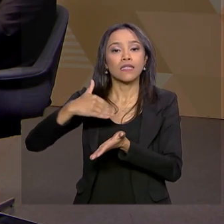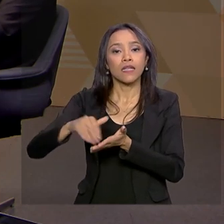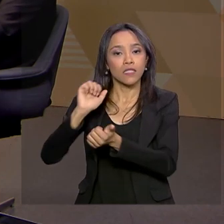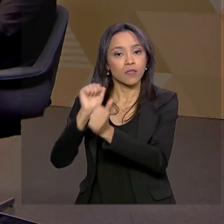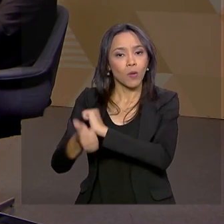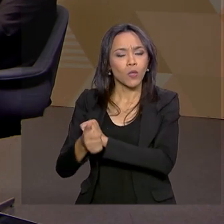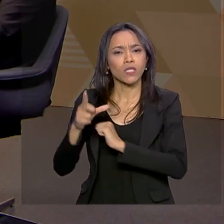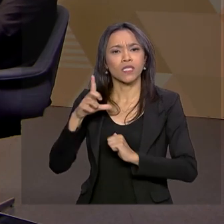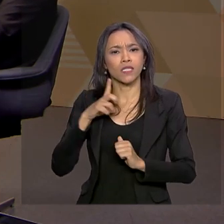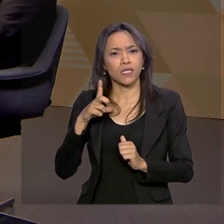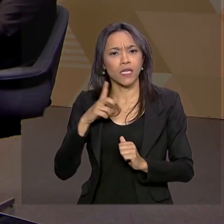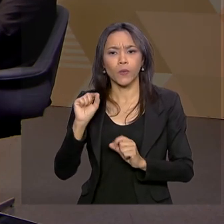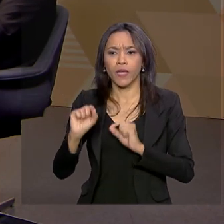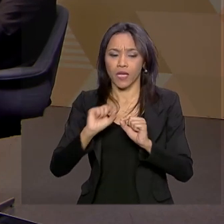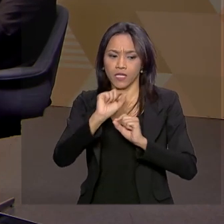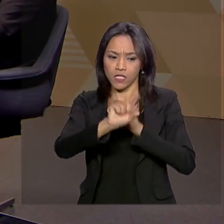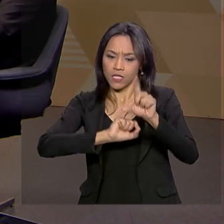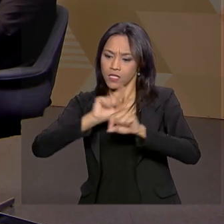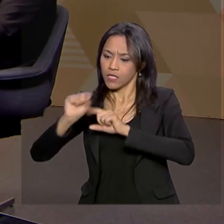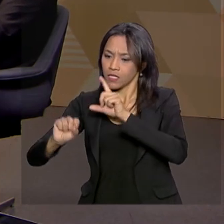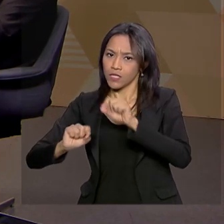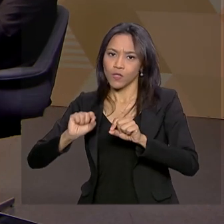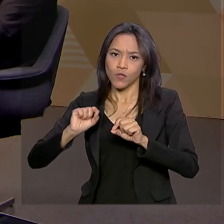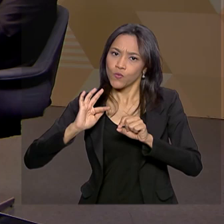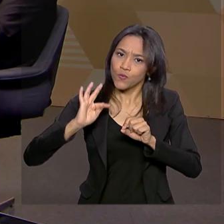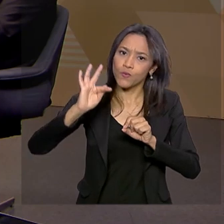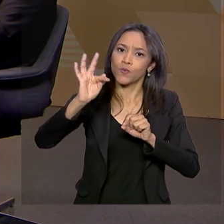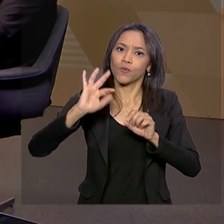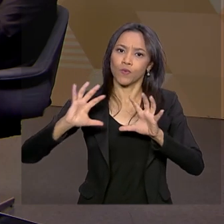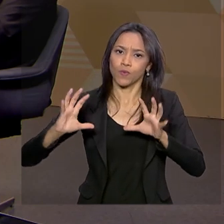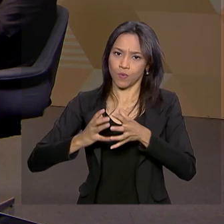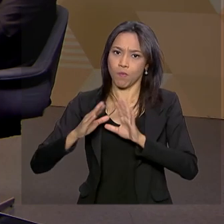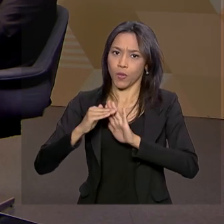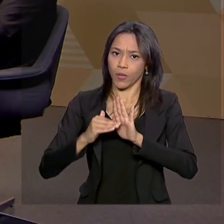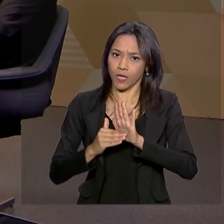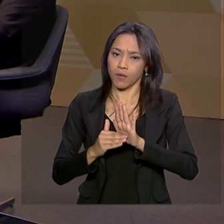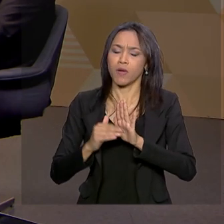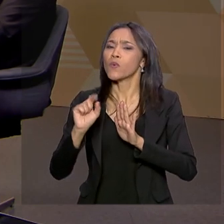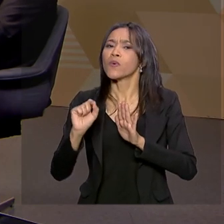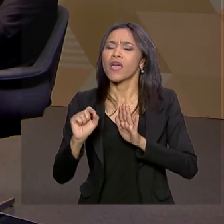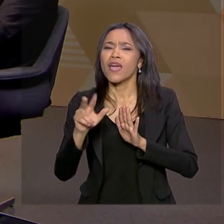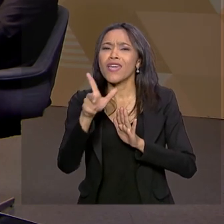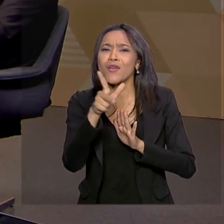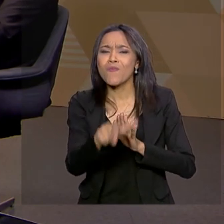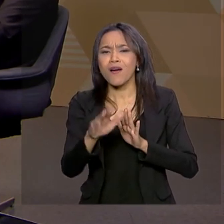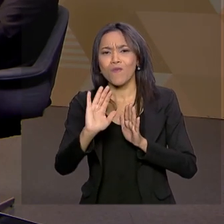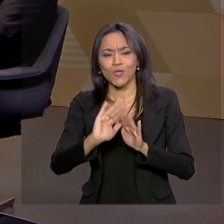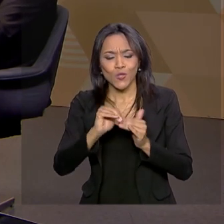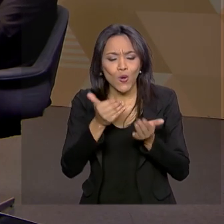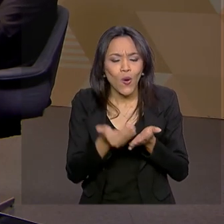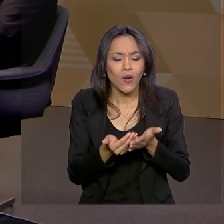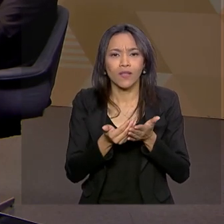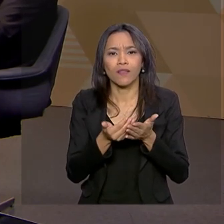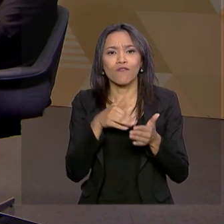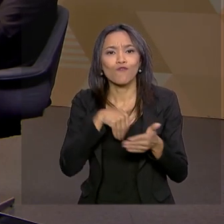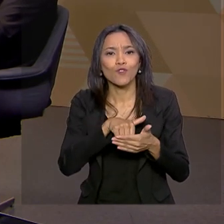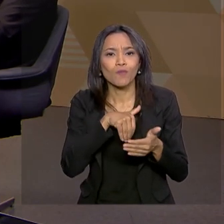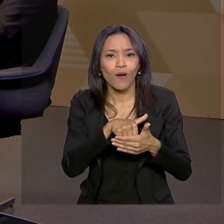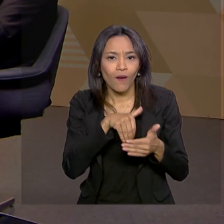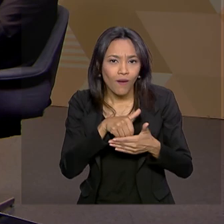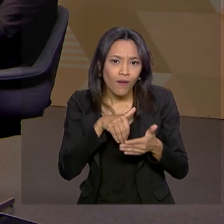programa Seleções do Futuro. São núcleos que são criados para escolinhas, como se fosse uma escolinha de futebol, e